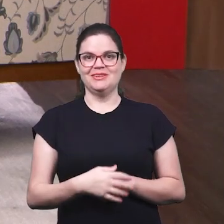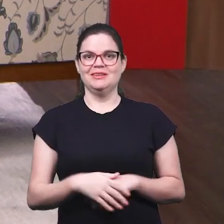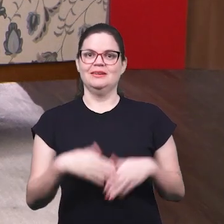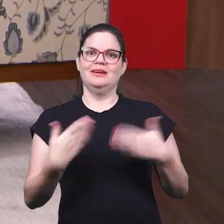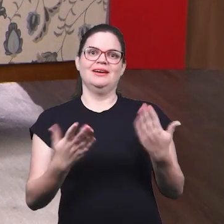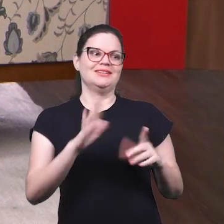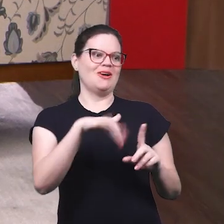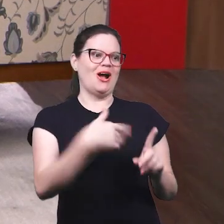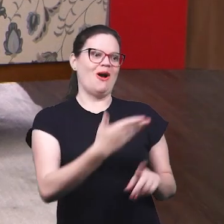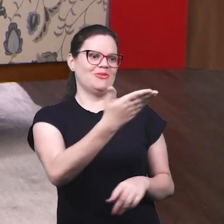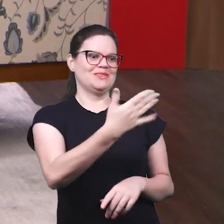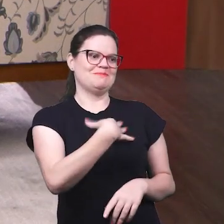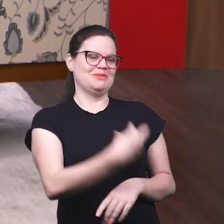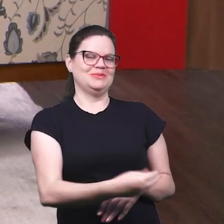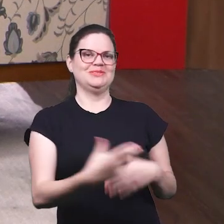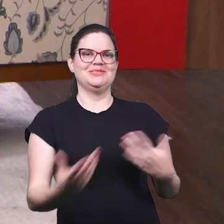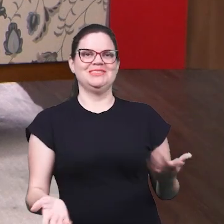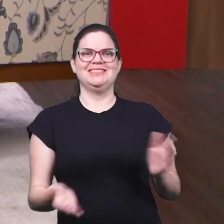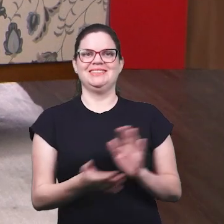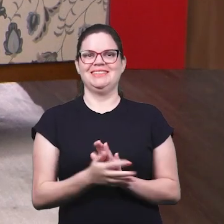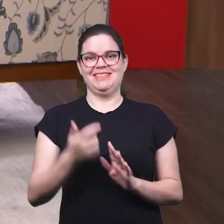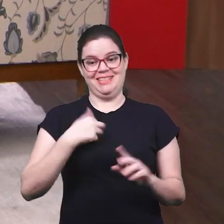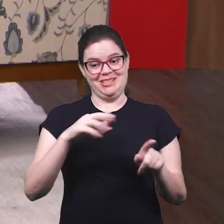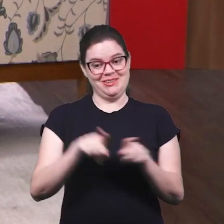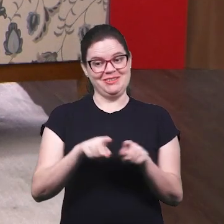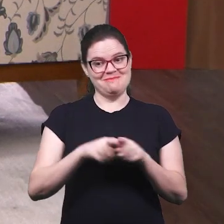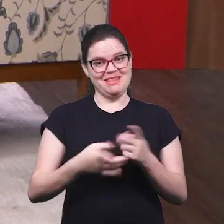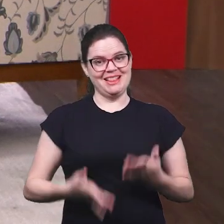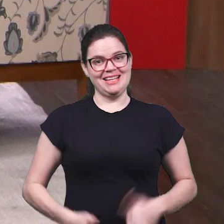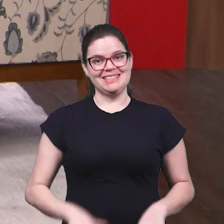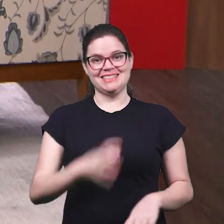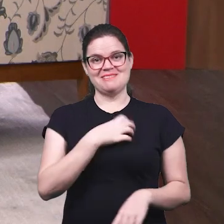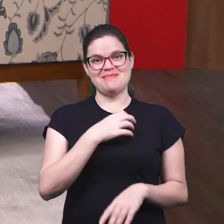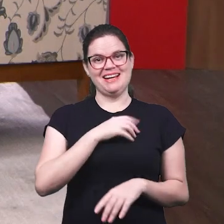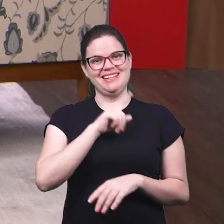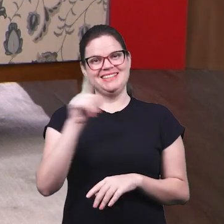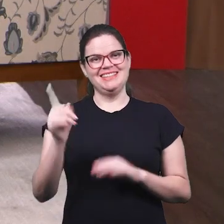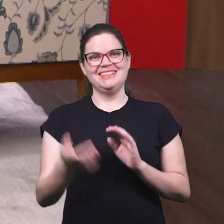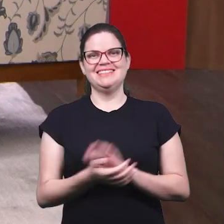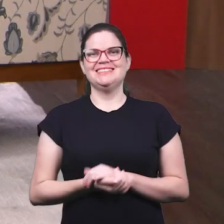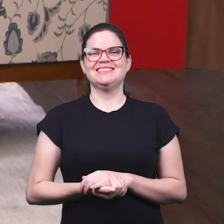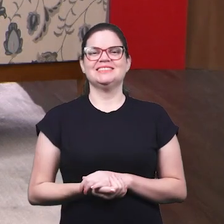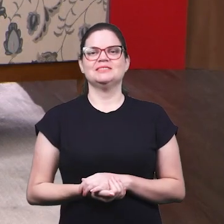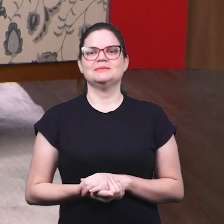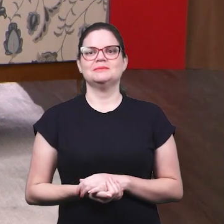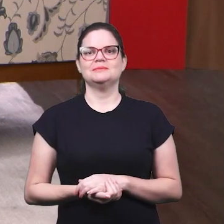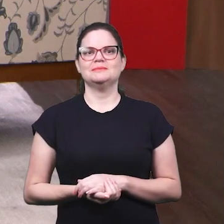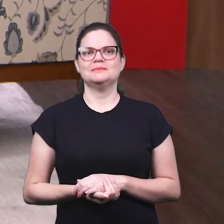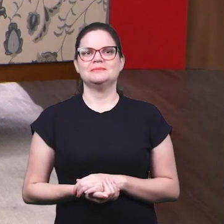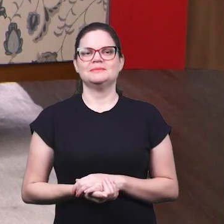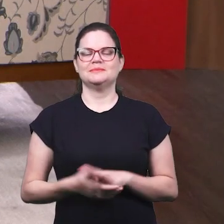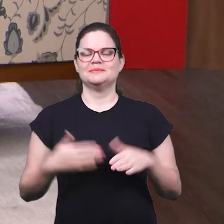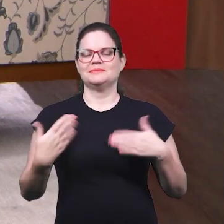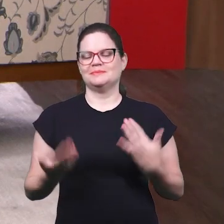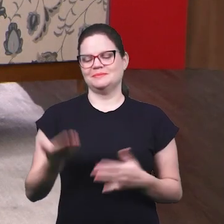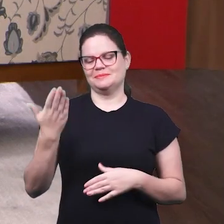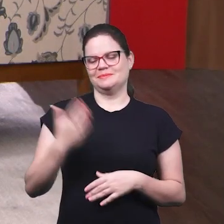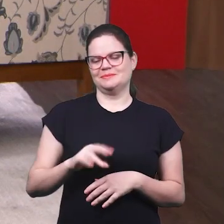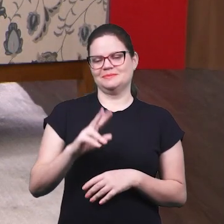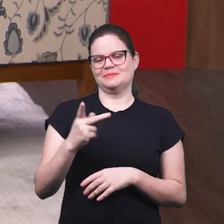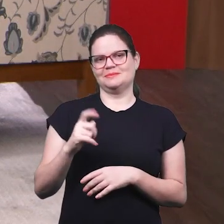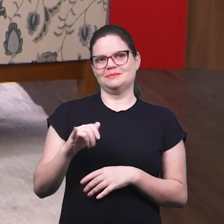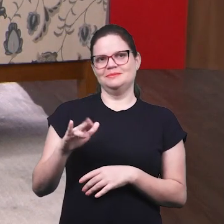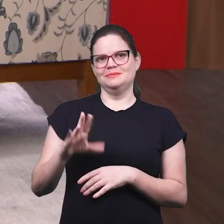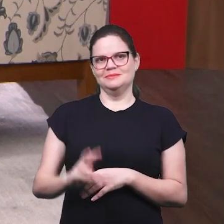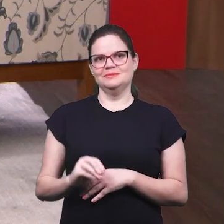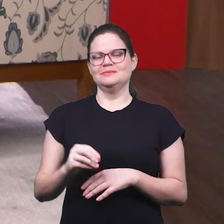Seria uma honra para mim. E sou baiano também, né? Uma honra. Também. Doutor Hélio Dória. Pois